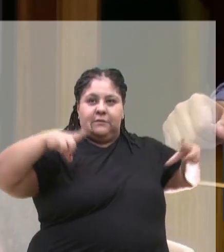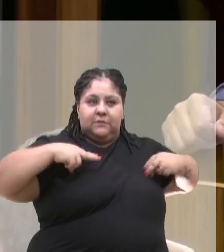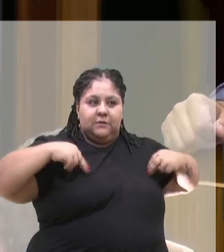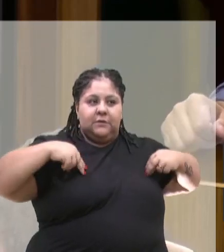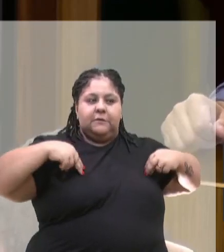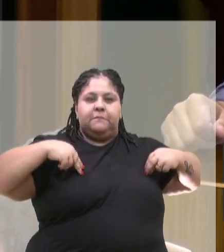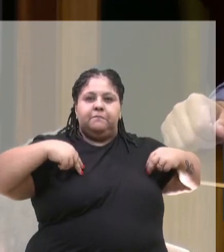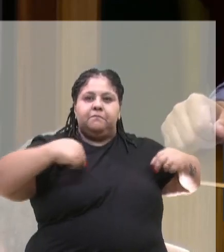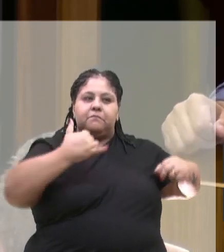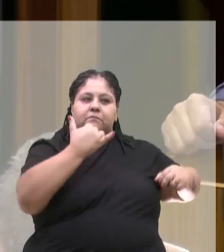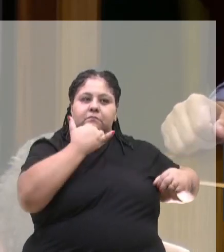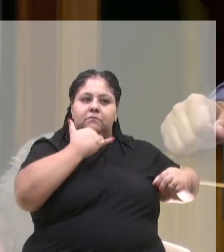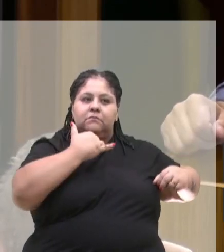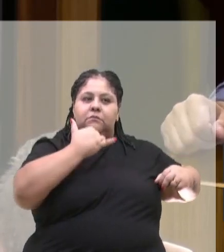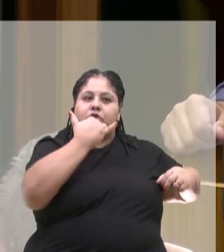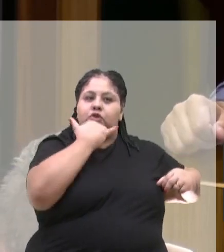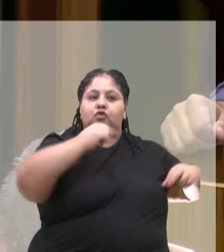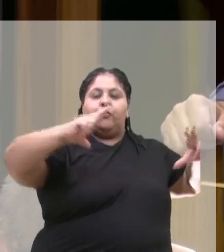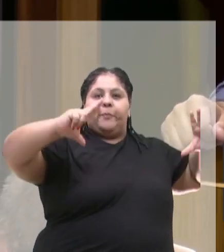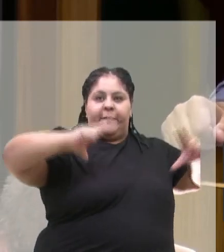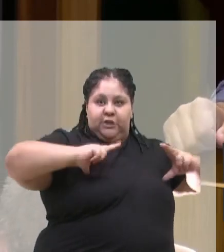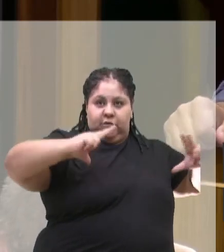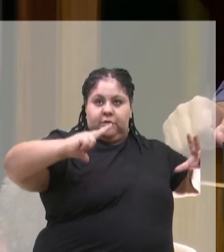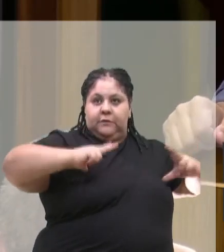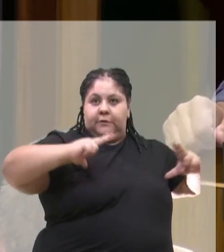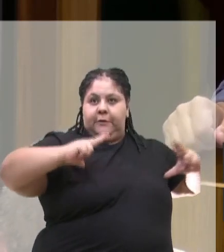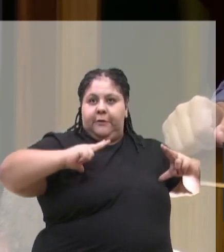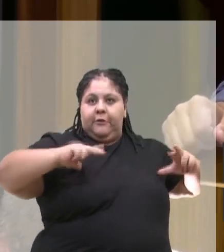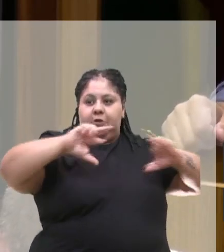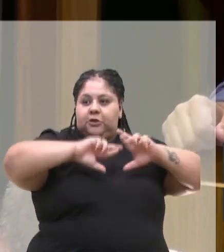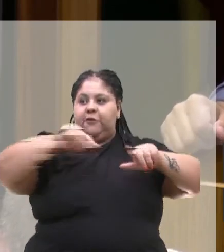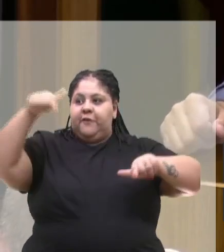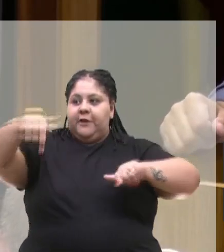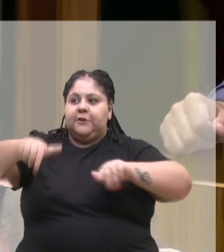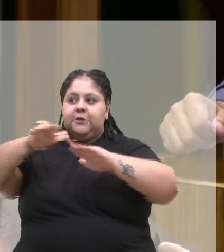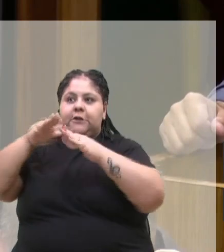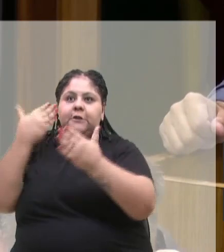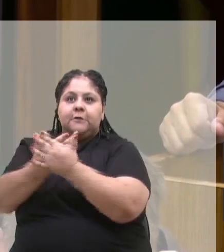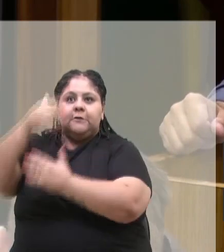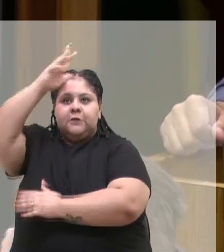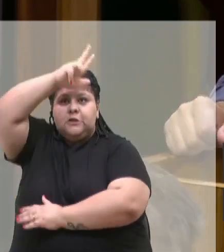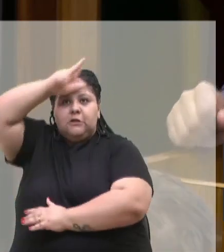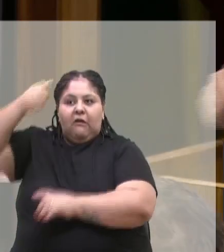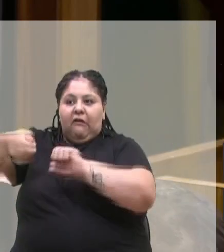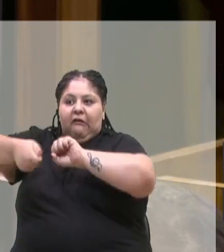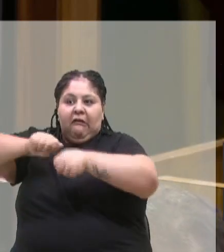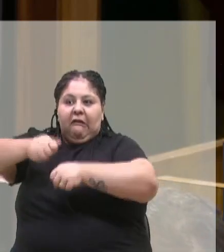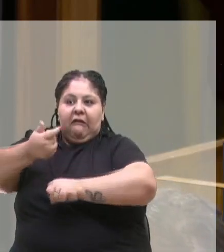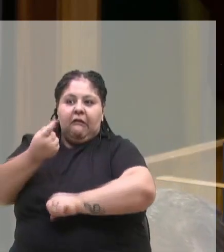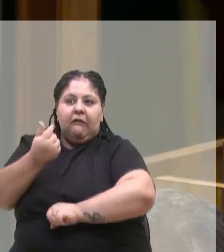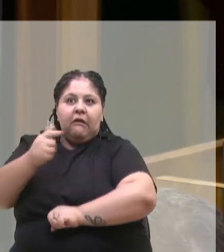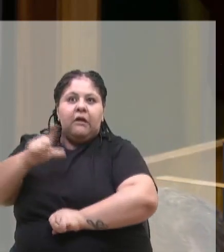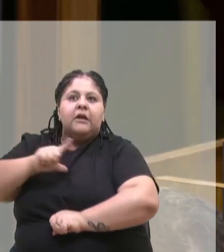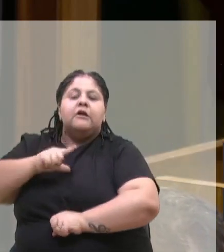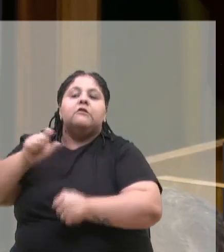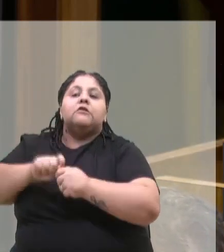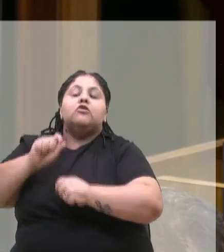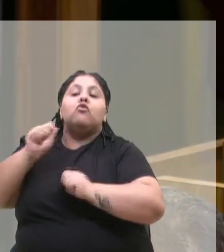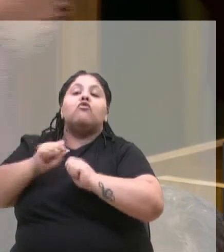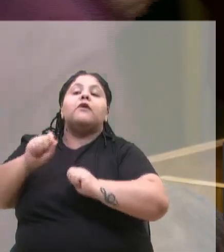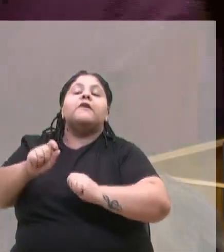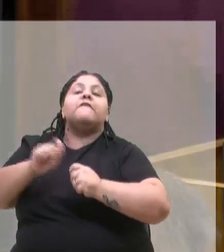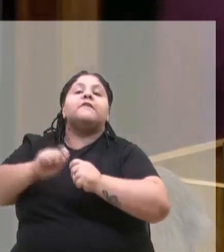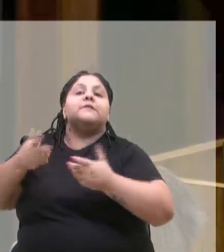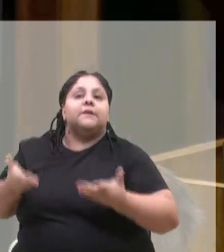municipais de educação infantil. Nós rasgamos dinheiro. Então, nós temos que fazer... Como é que se resolve isso?